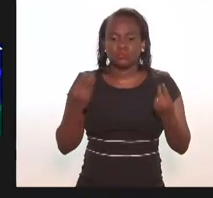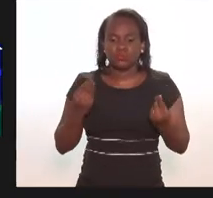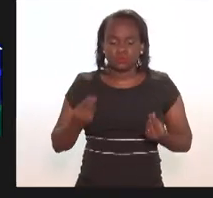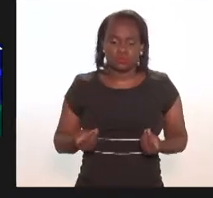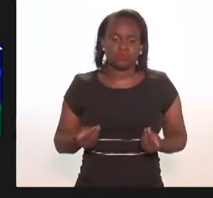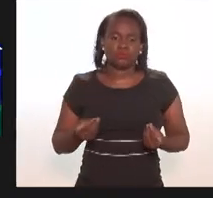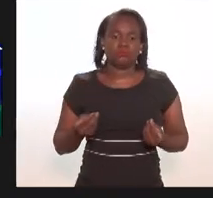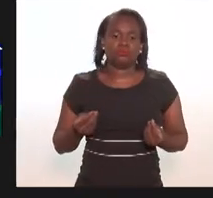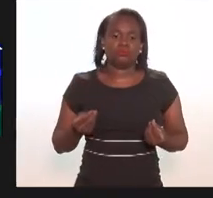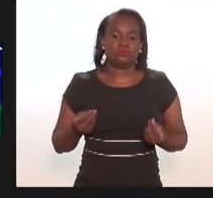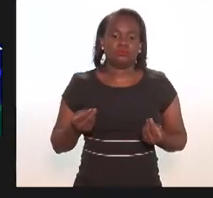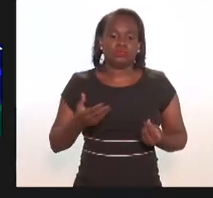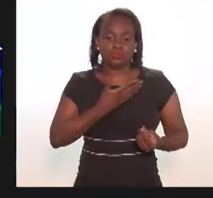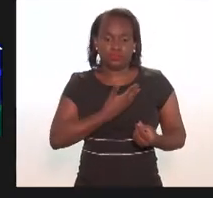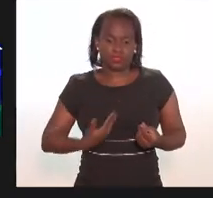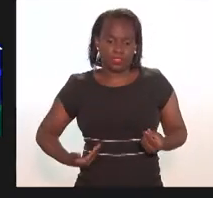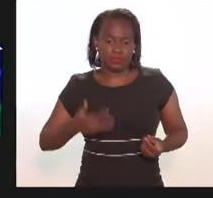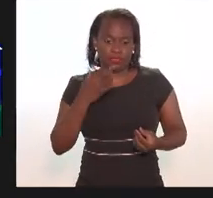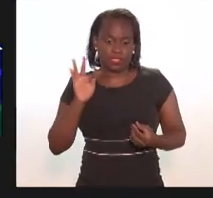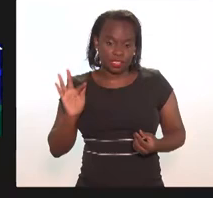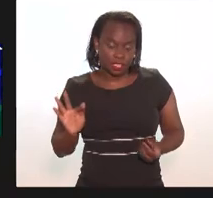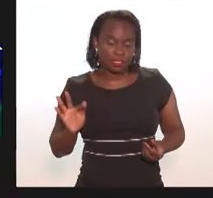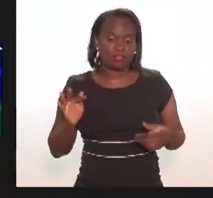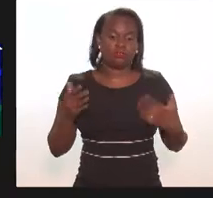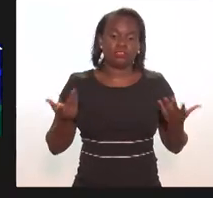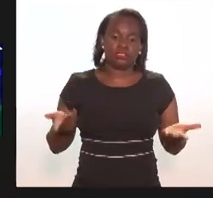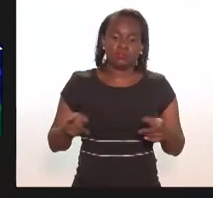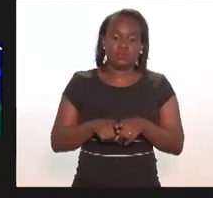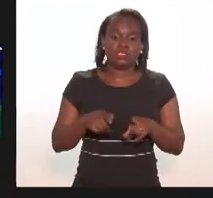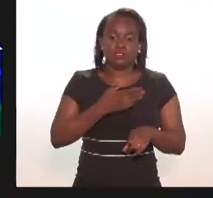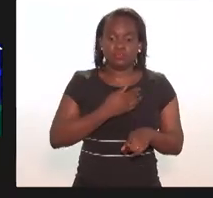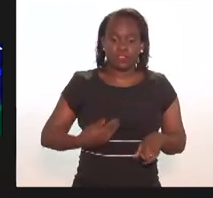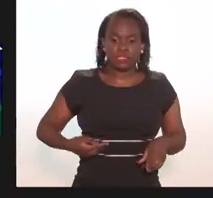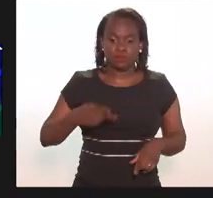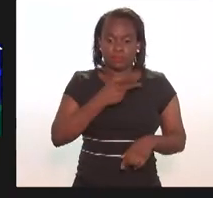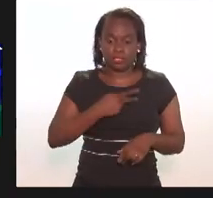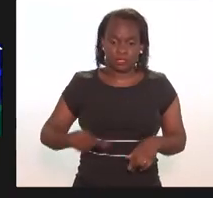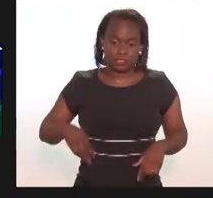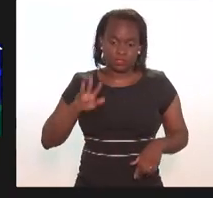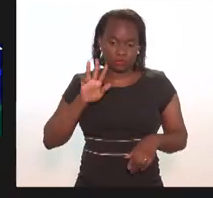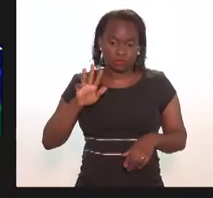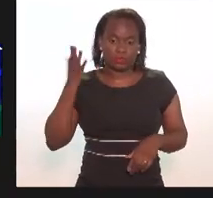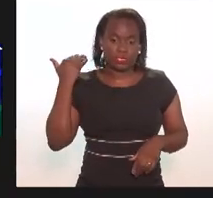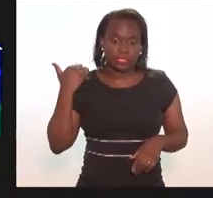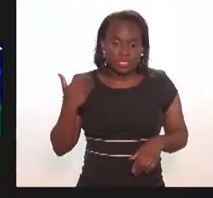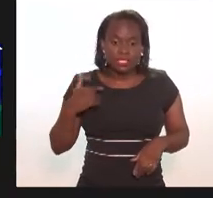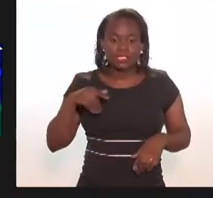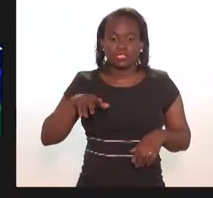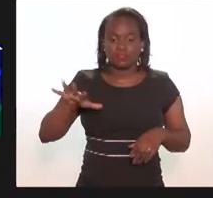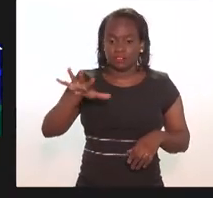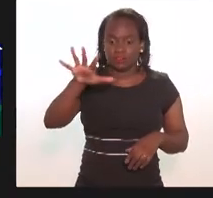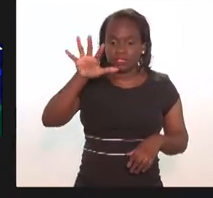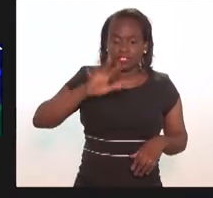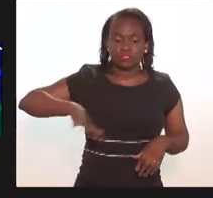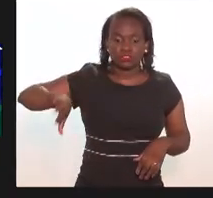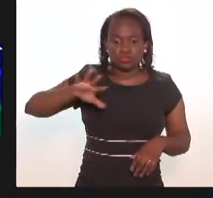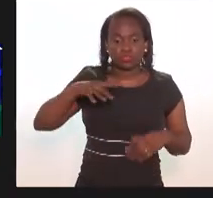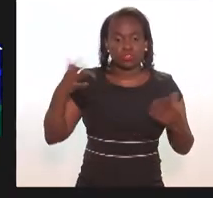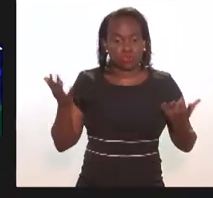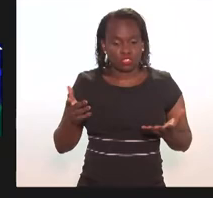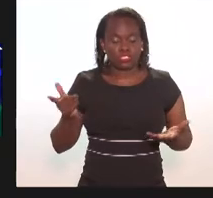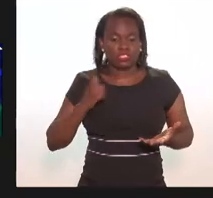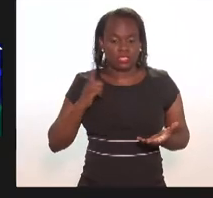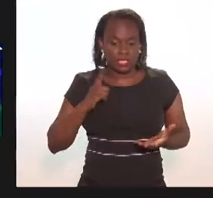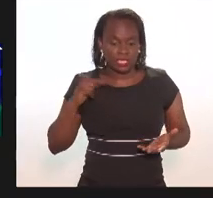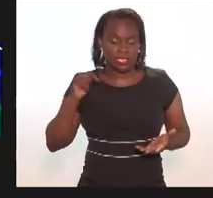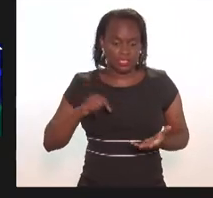grande pelo governo federal, no governo do presidente Lula, em que nas nossas favelas, e hoje